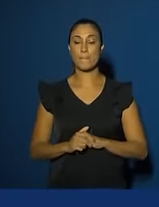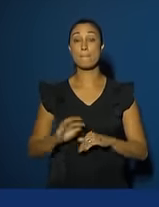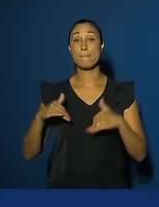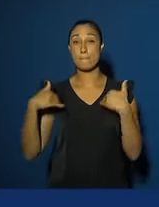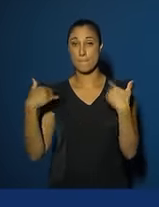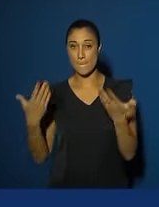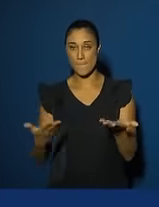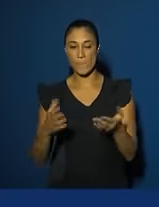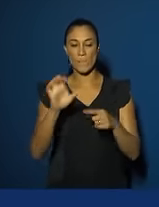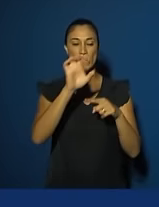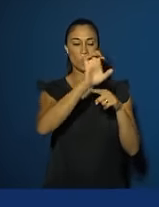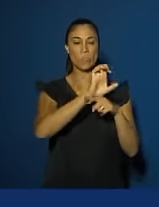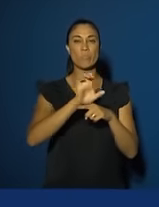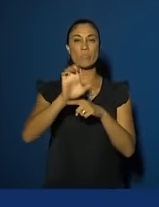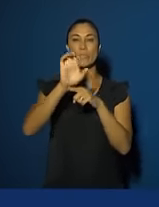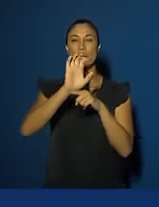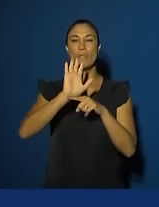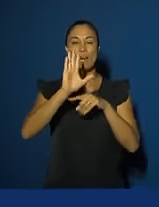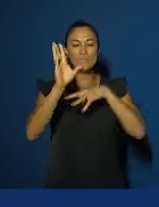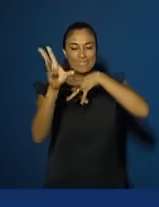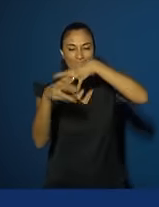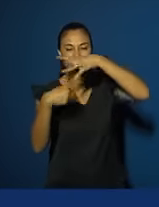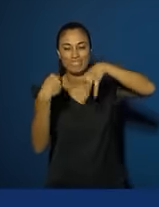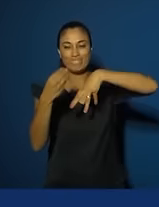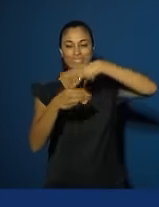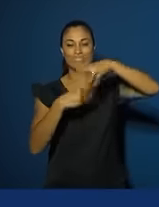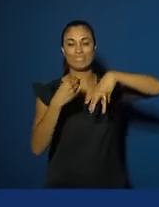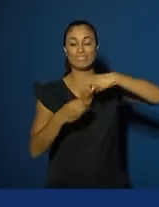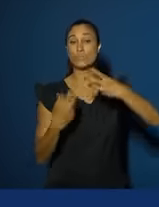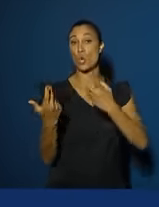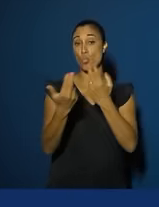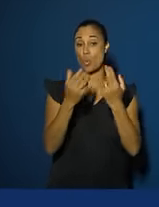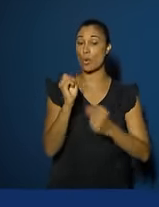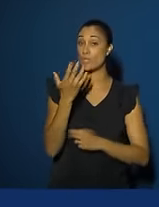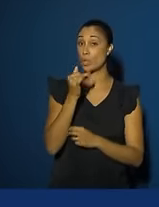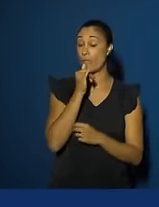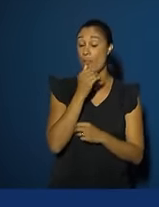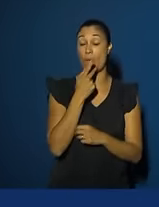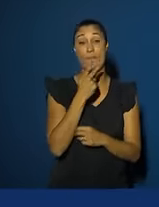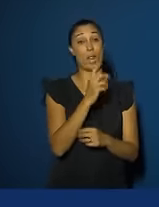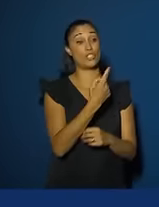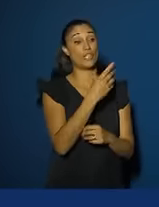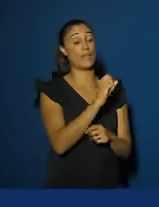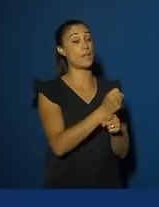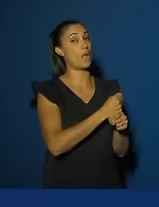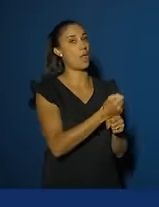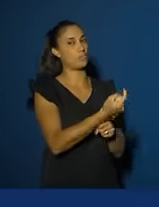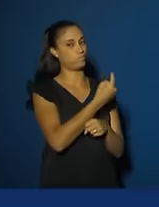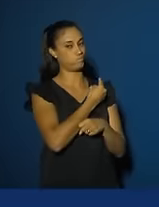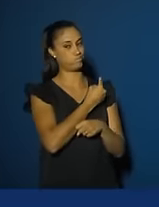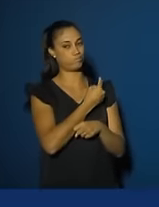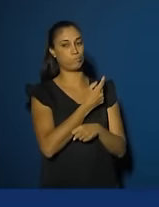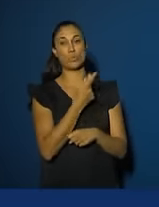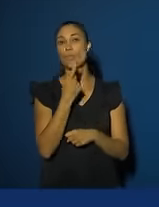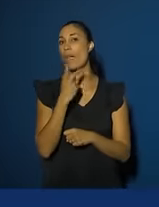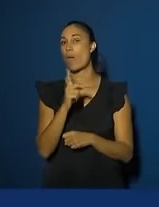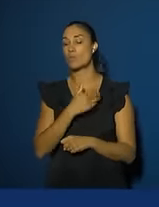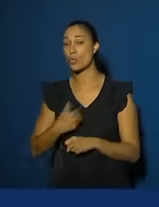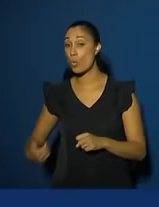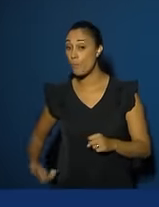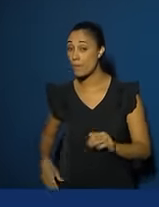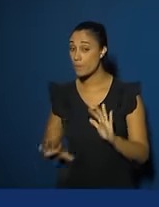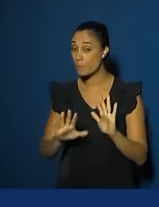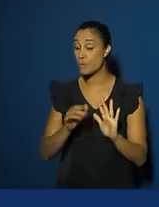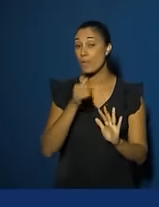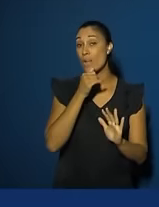o estado da maneira como aconteceu eu tô falando de 10 anos para cá eu não tô falando de governo eu tô